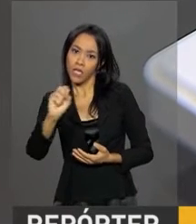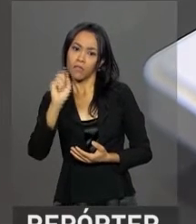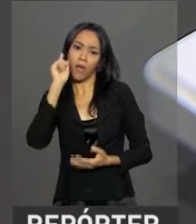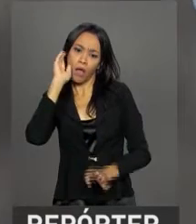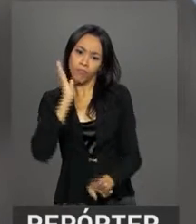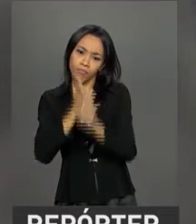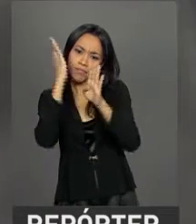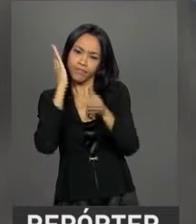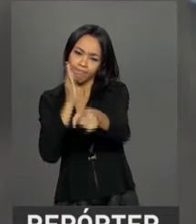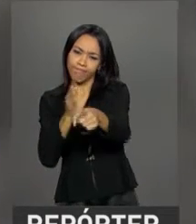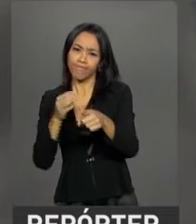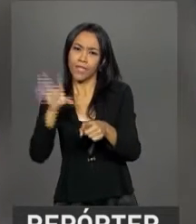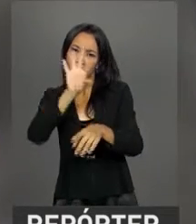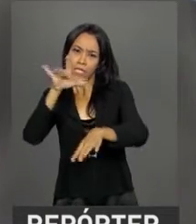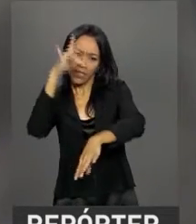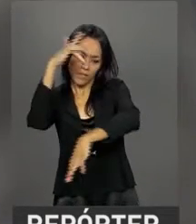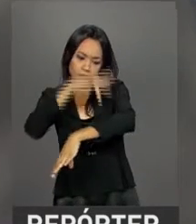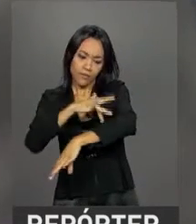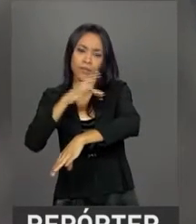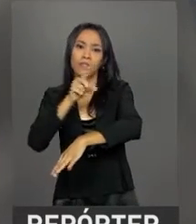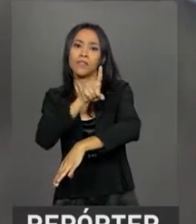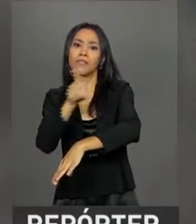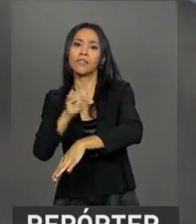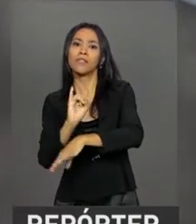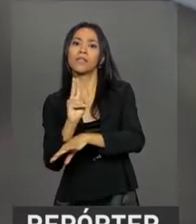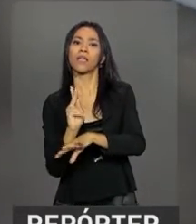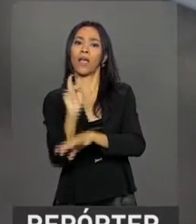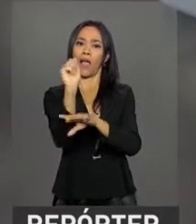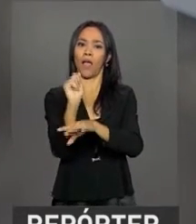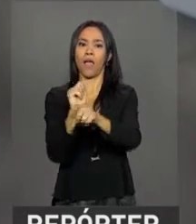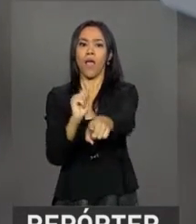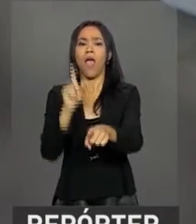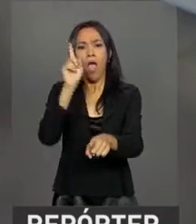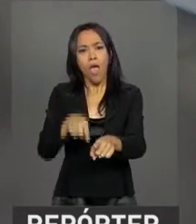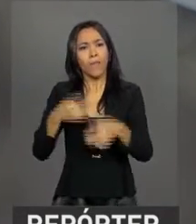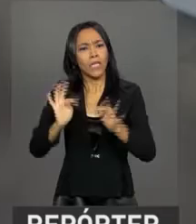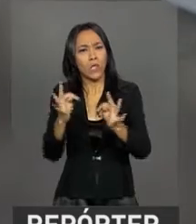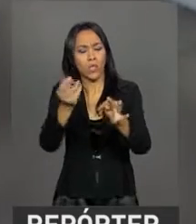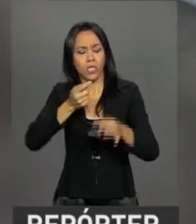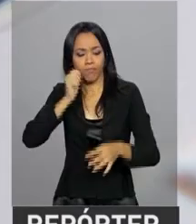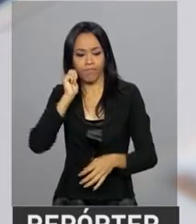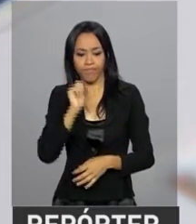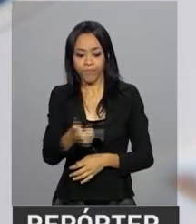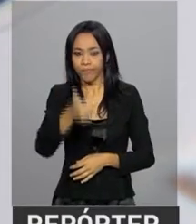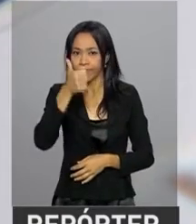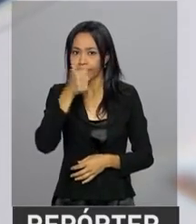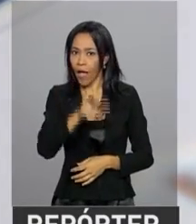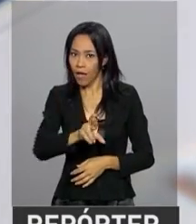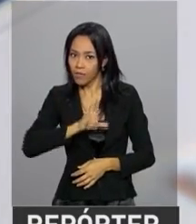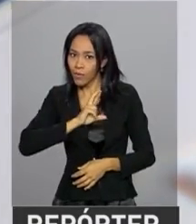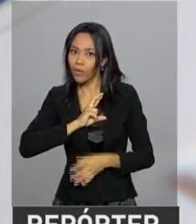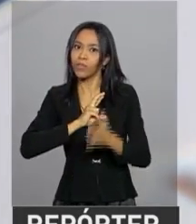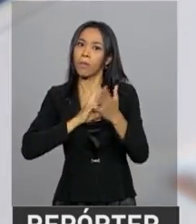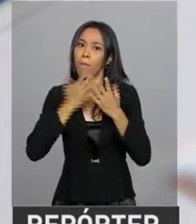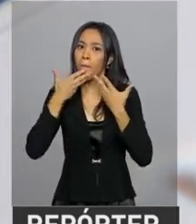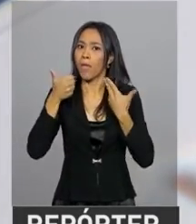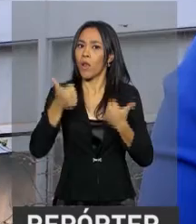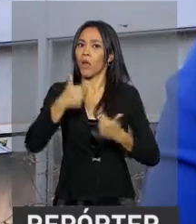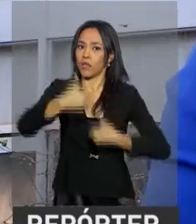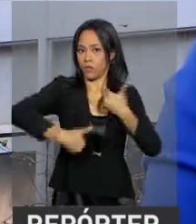vírus da zica o laboratório público bahiafarma desenvolveu a tecnologia que garante rapidez no resultado melhorando a eficácia no